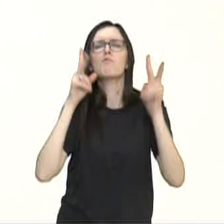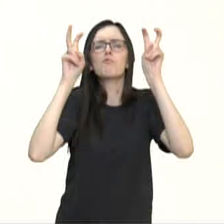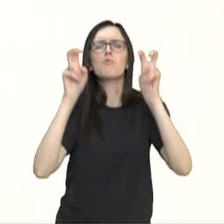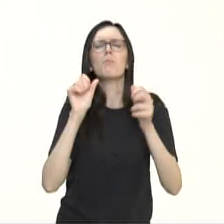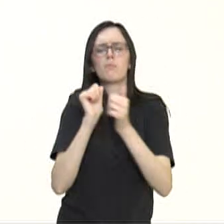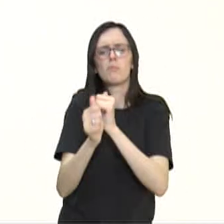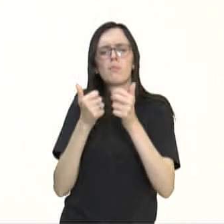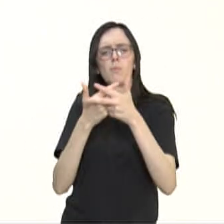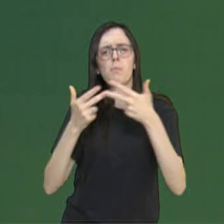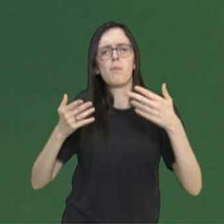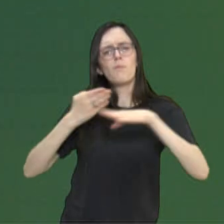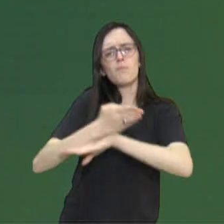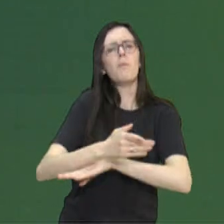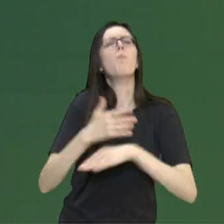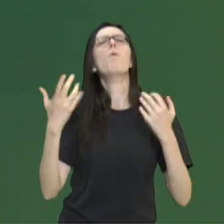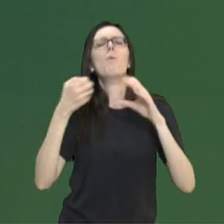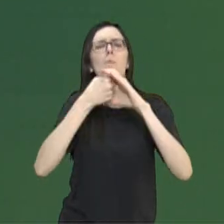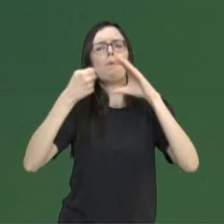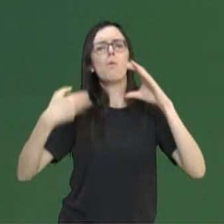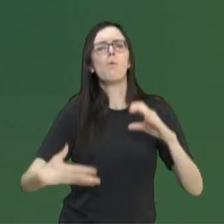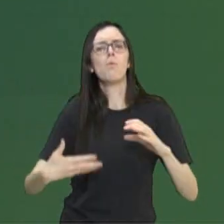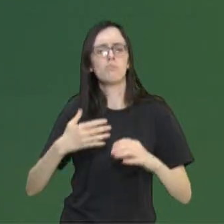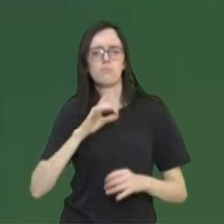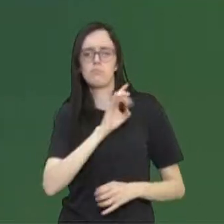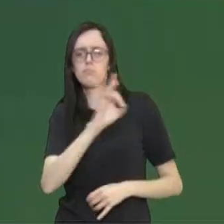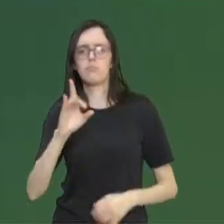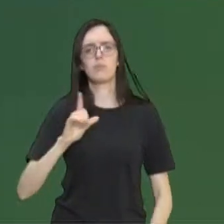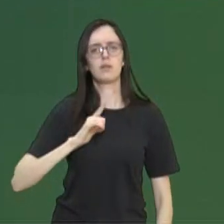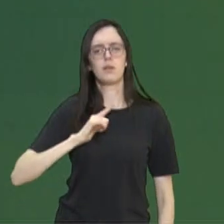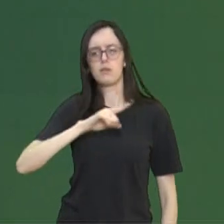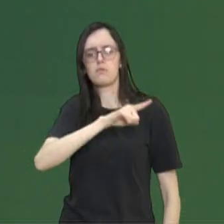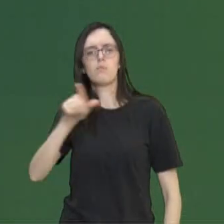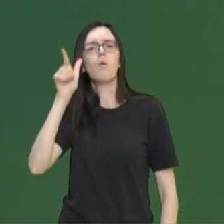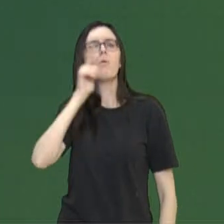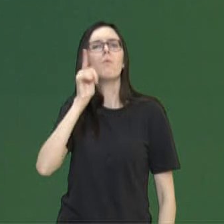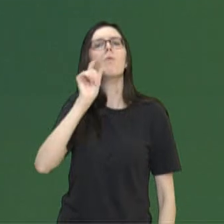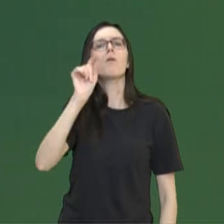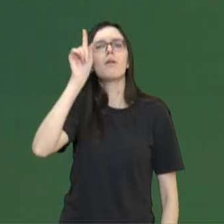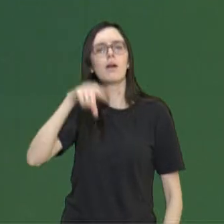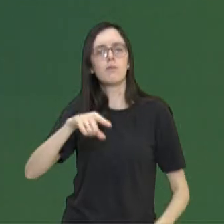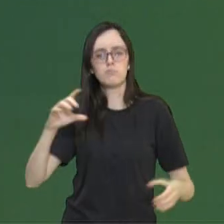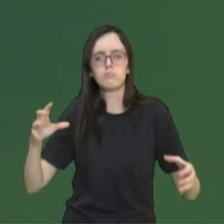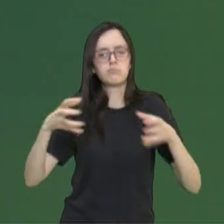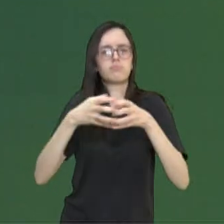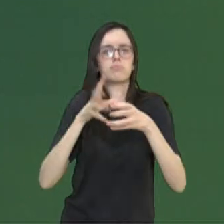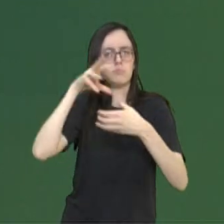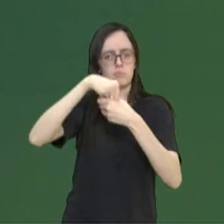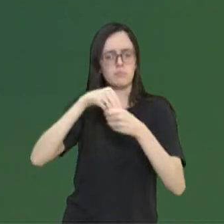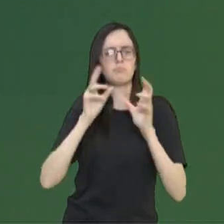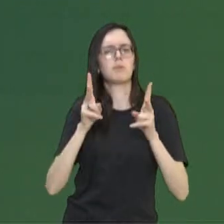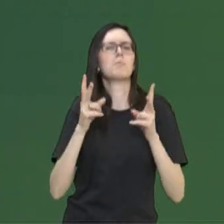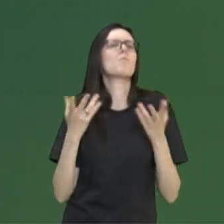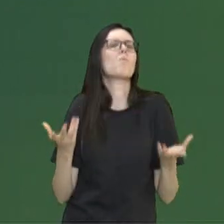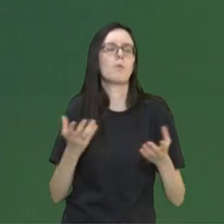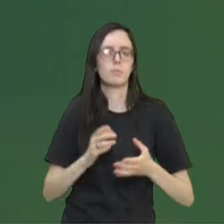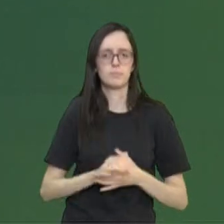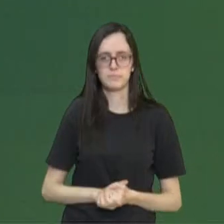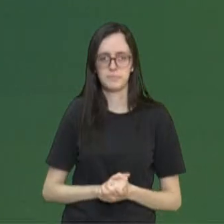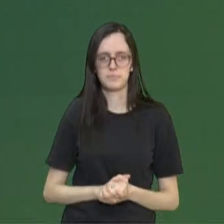invasão. Qual é a característica comum que todos eles têm para que eles possam então fazer parte desse grupo, dessa família,